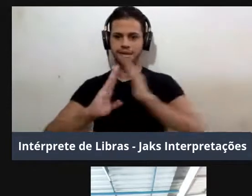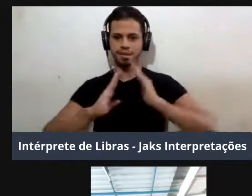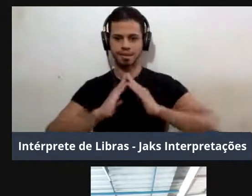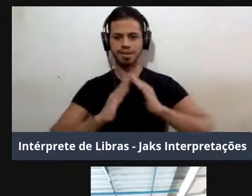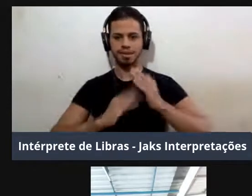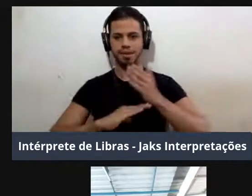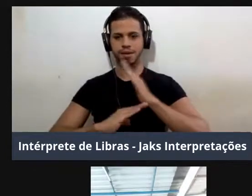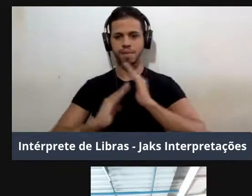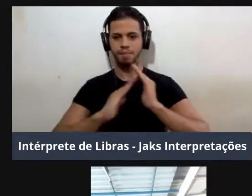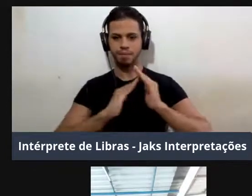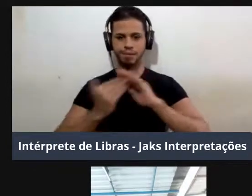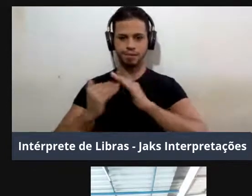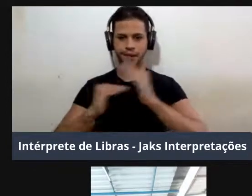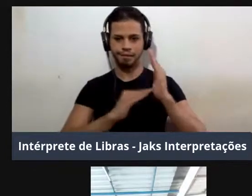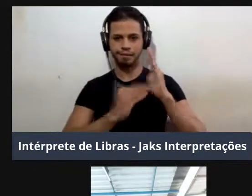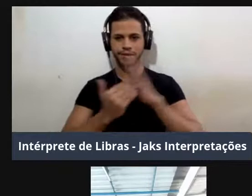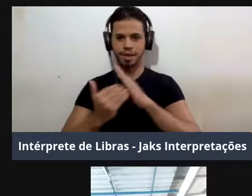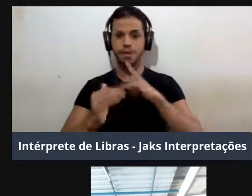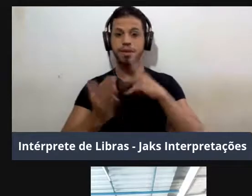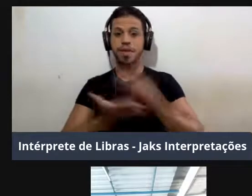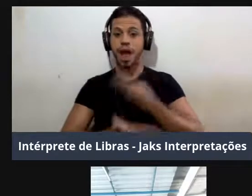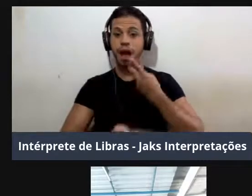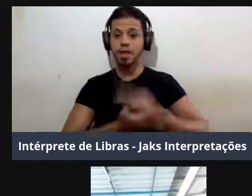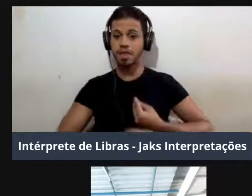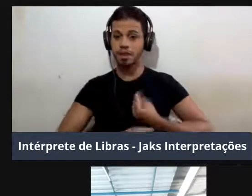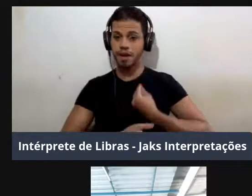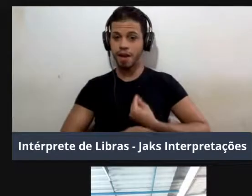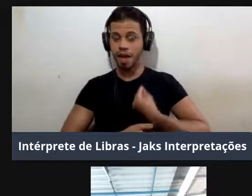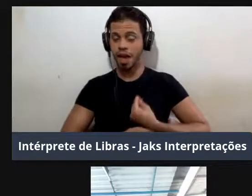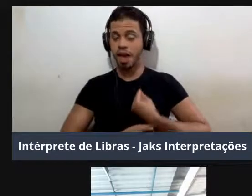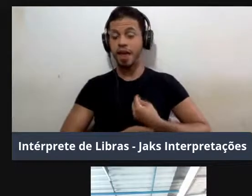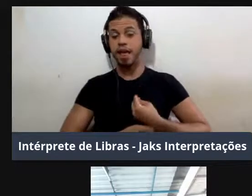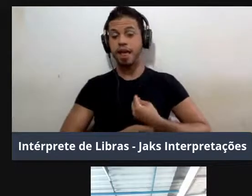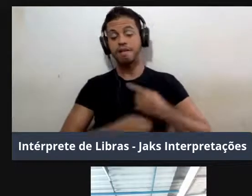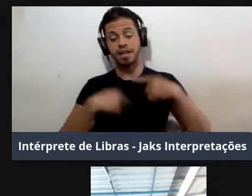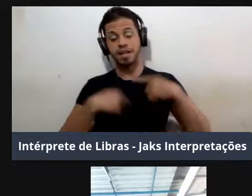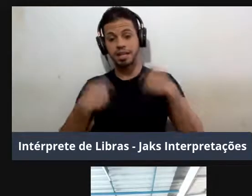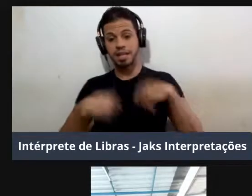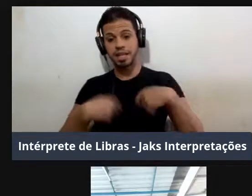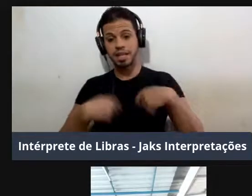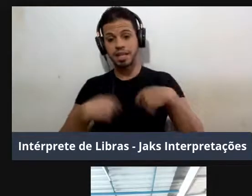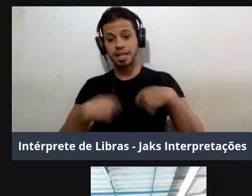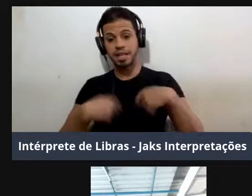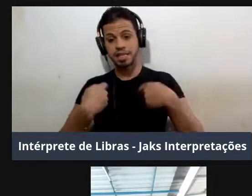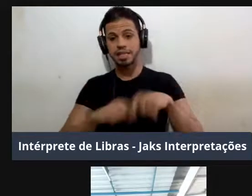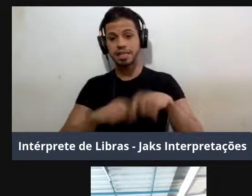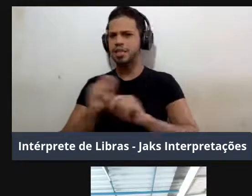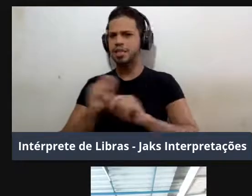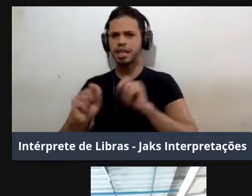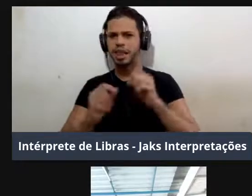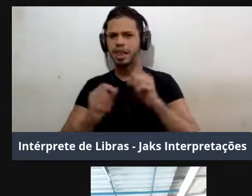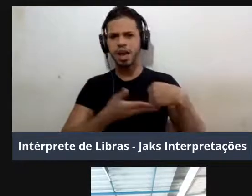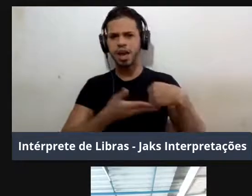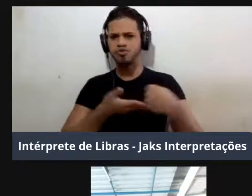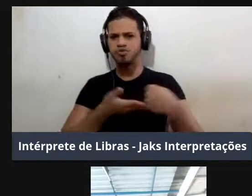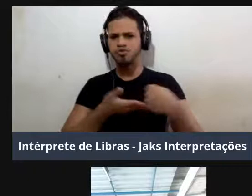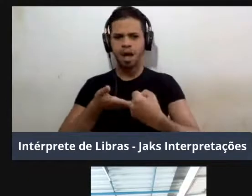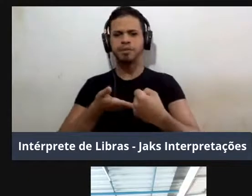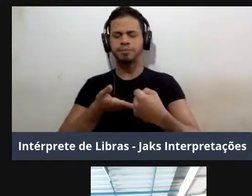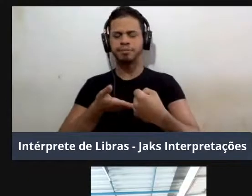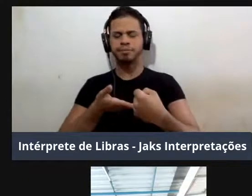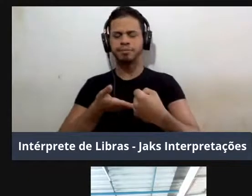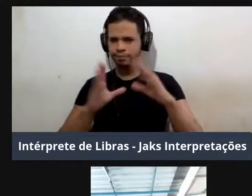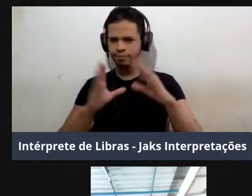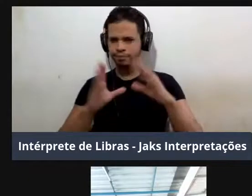esses acontecimentos, foram vendo essa necessidade de ajudar as parteiras. Então, o Instituto começou a trabalhar em